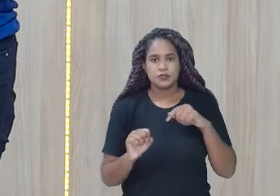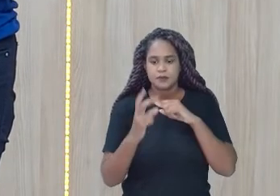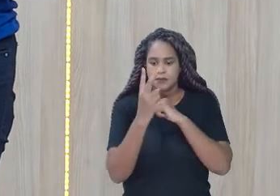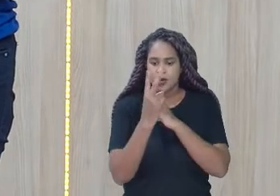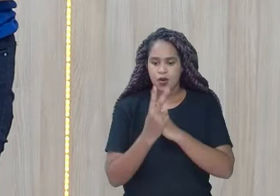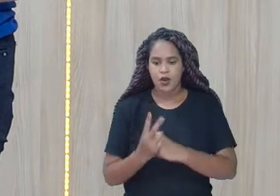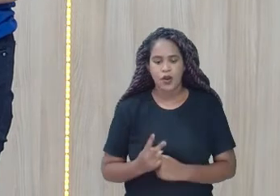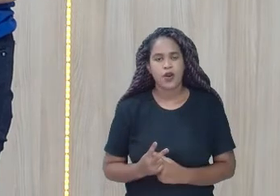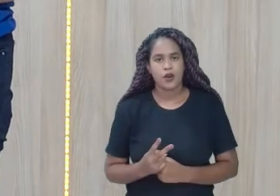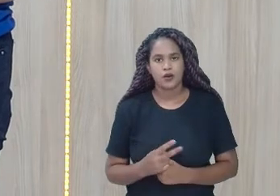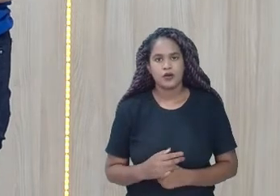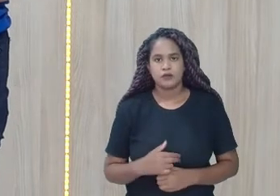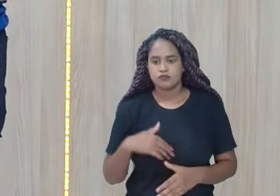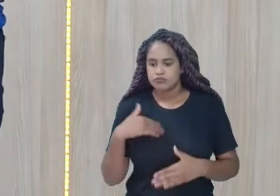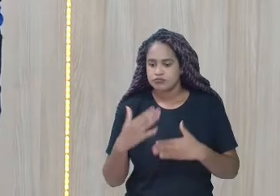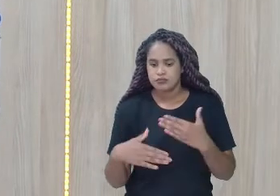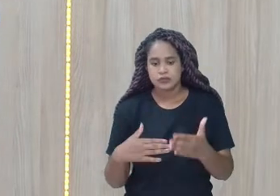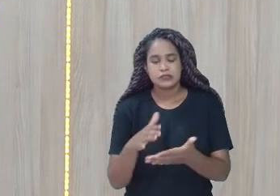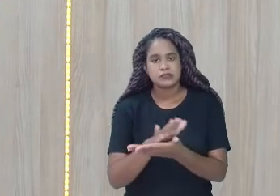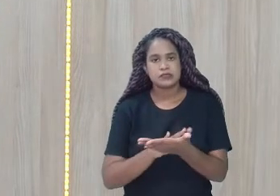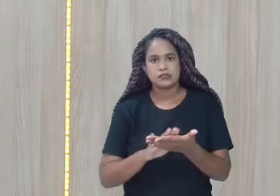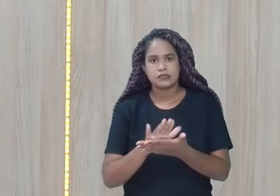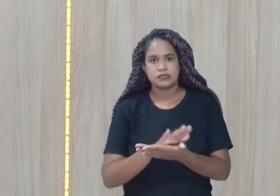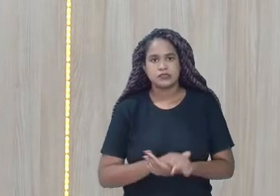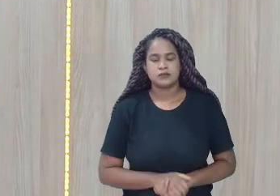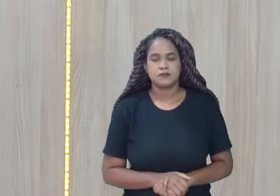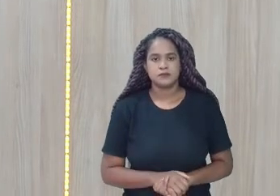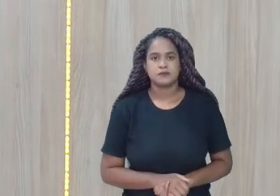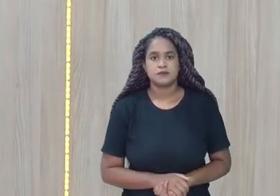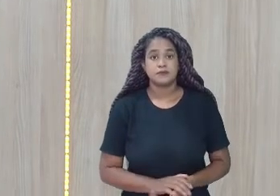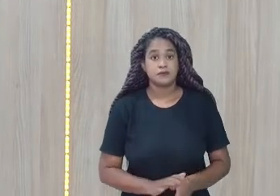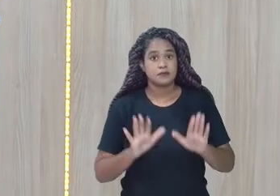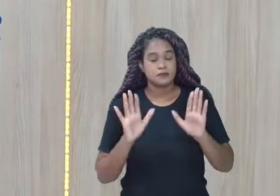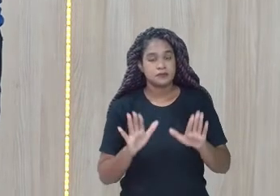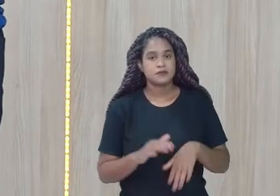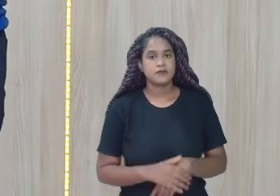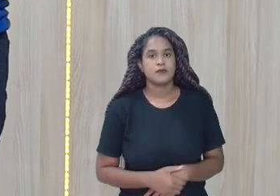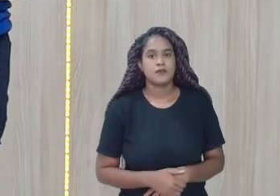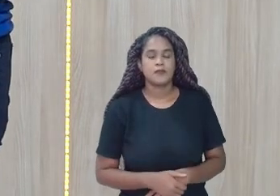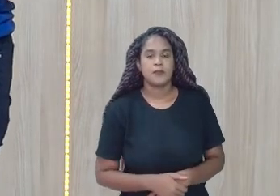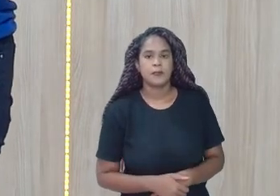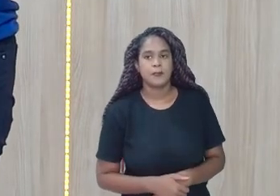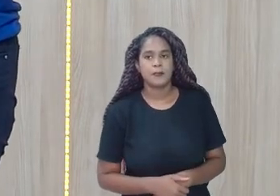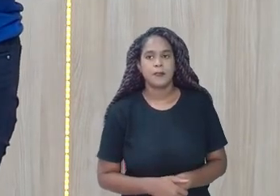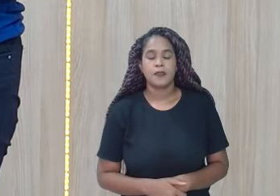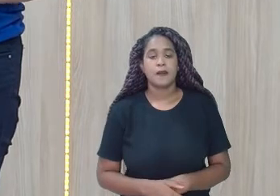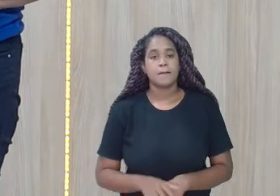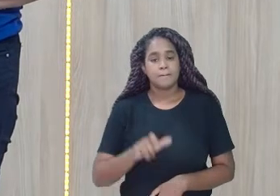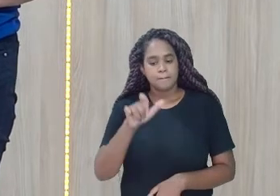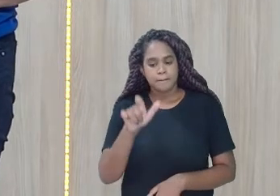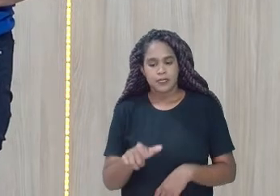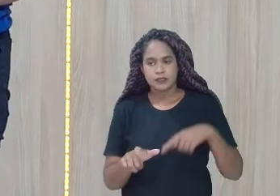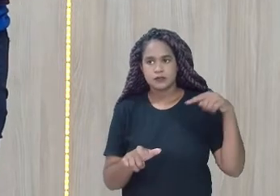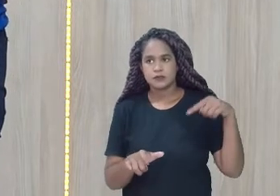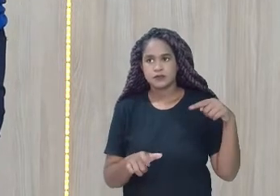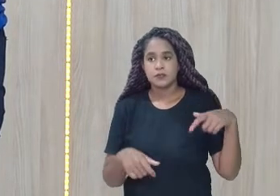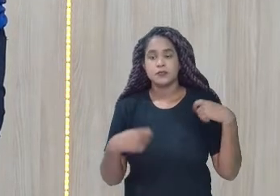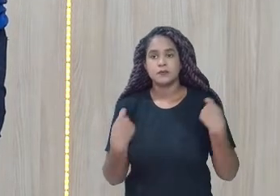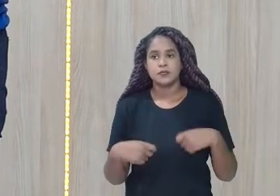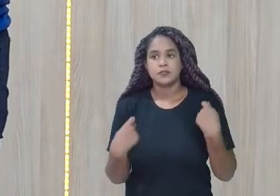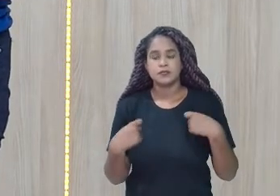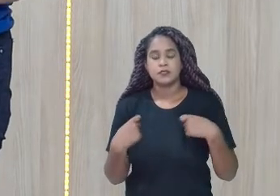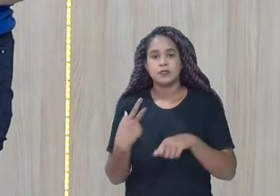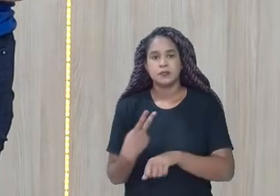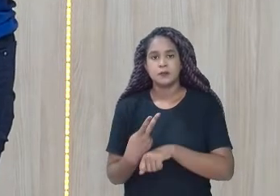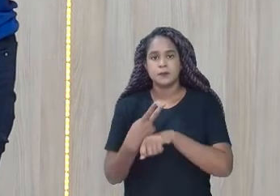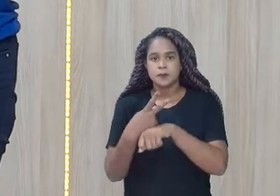nada naquele organismo daquela pessoa. Então, mas essa pessoa, realmente, ela tem que procurar